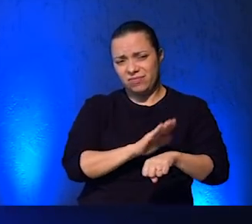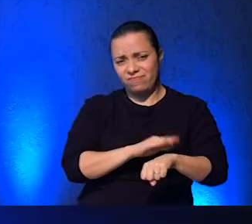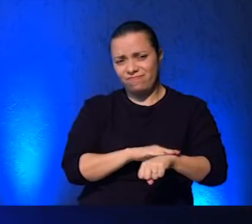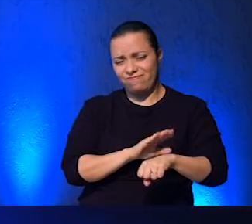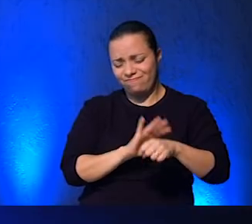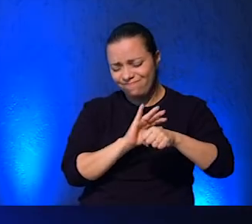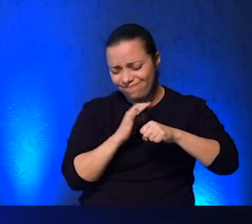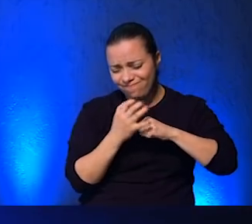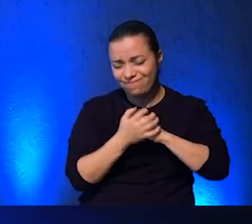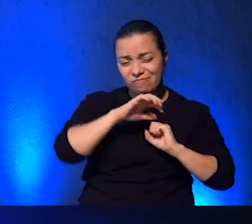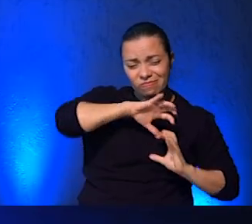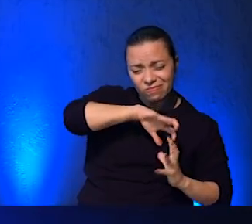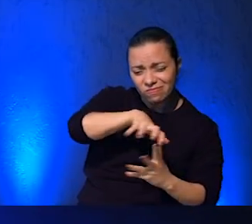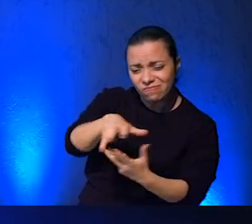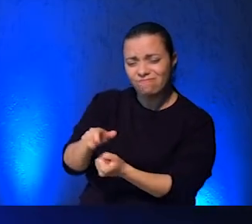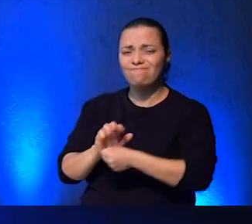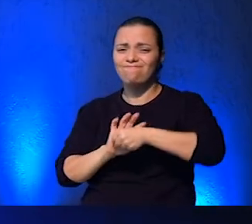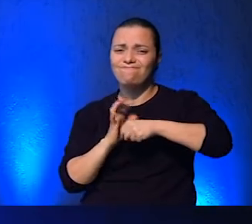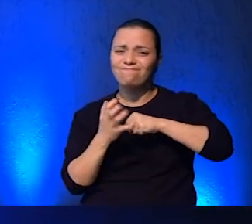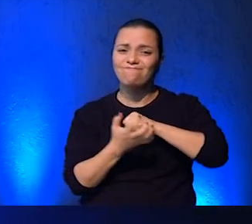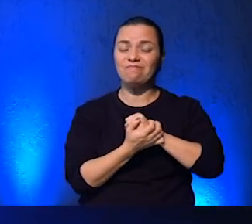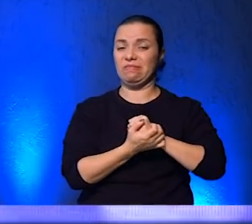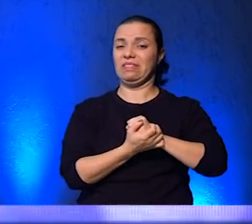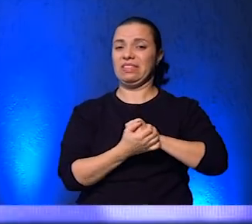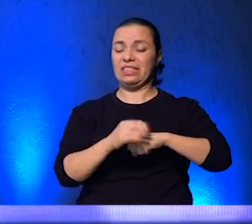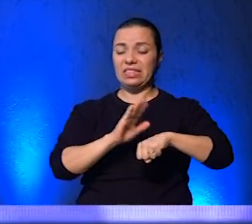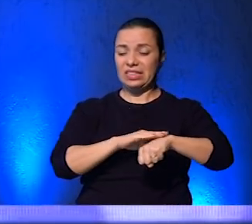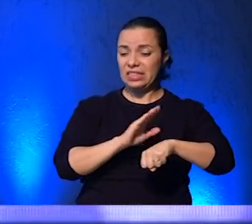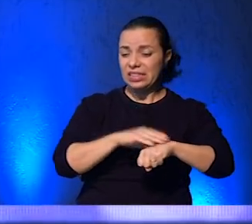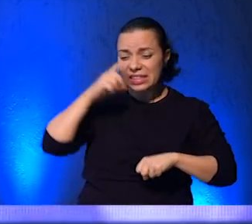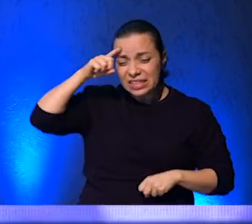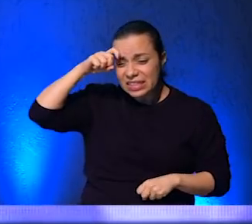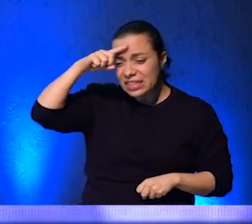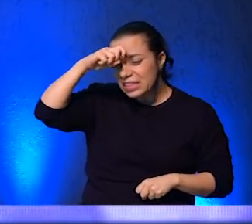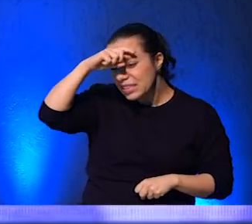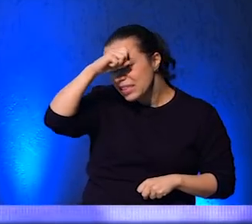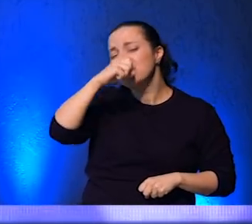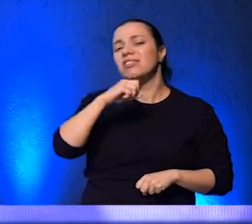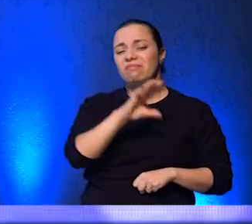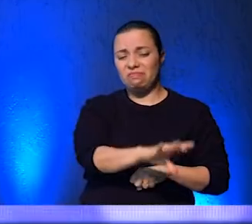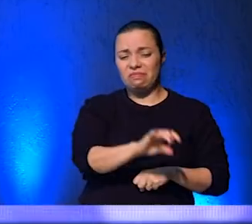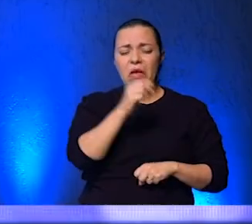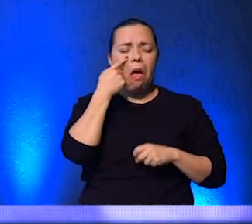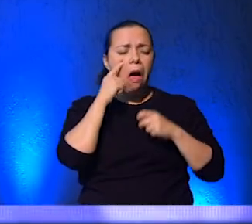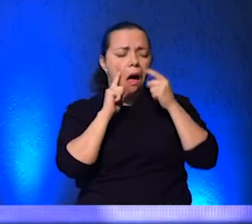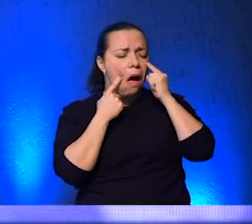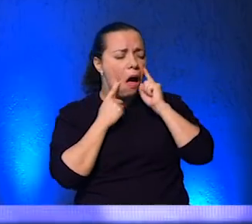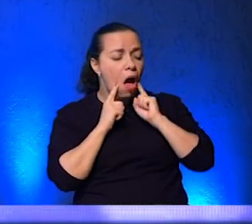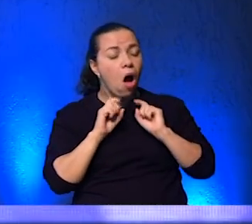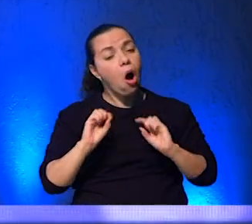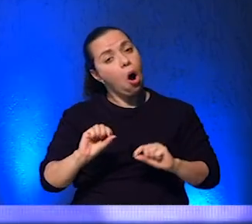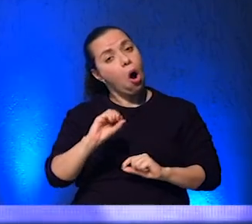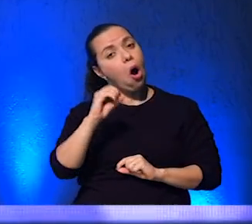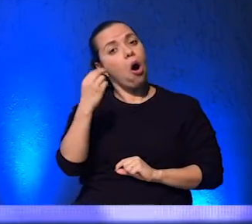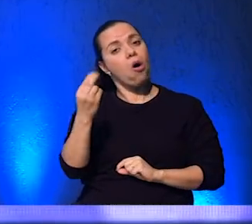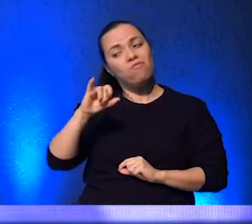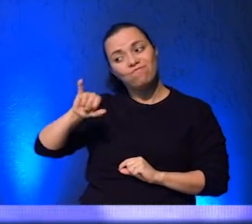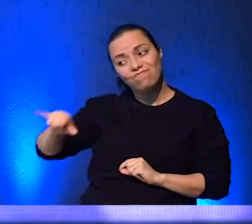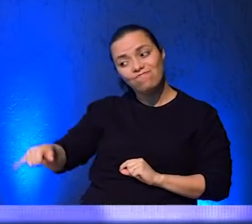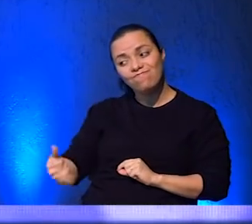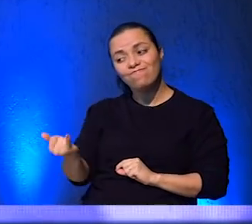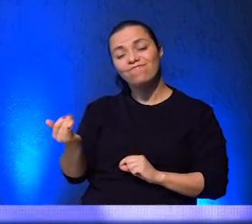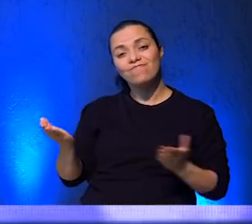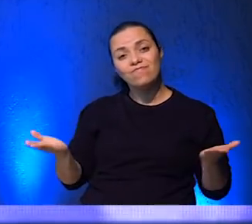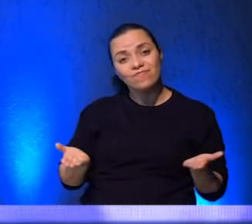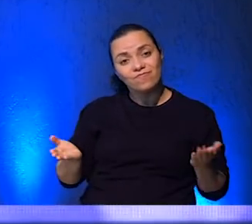pandemia tem causado ou reagir e reagir de maneira positiva aproveitar esse momento